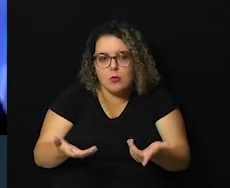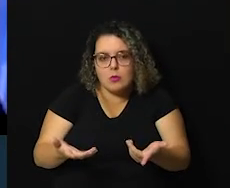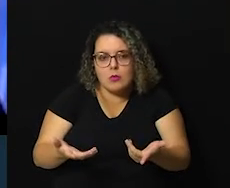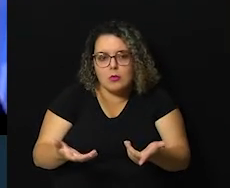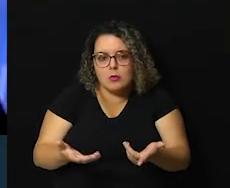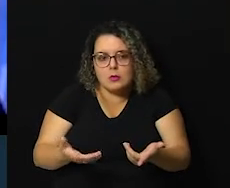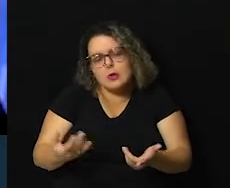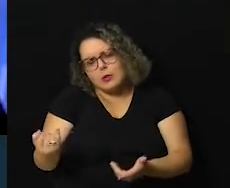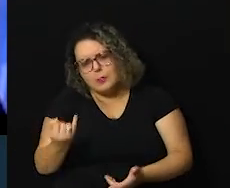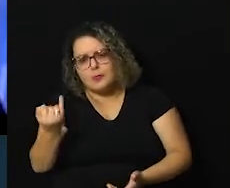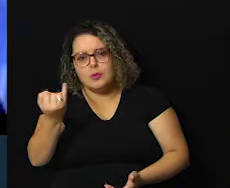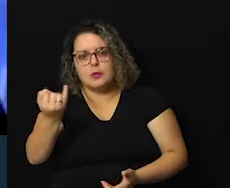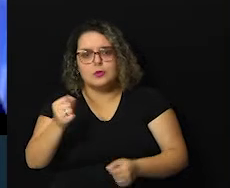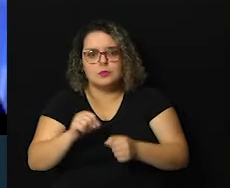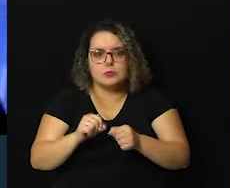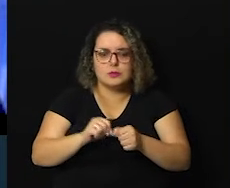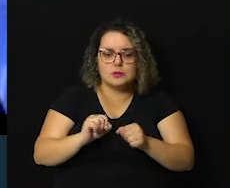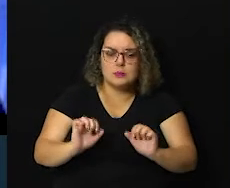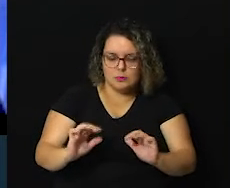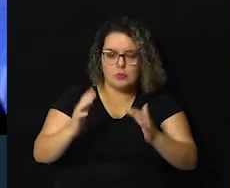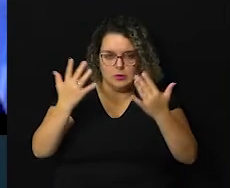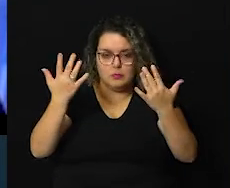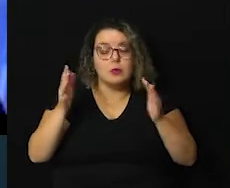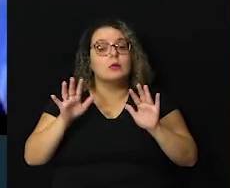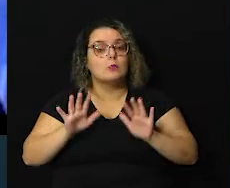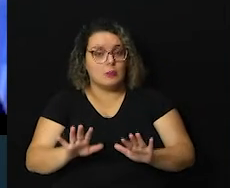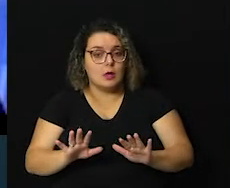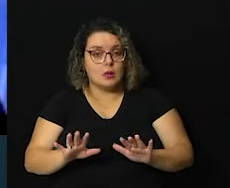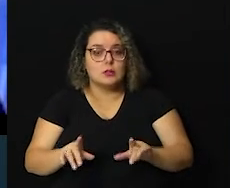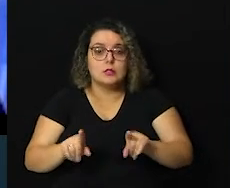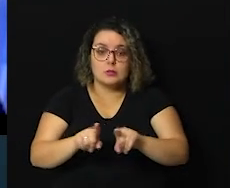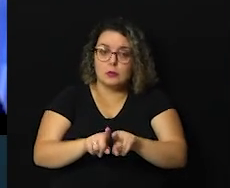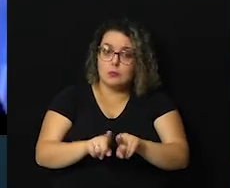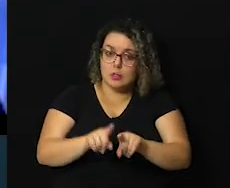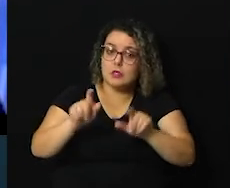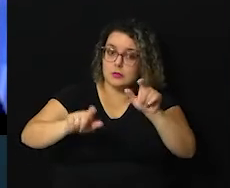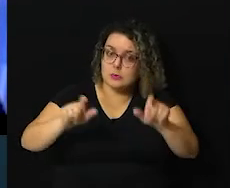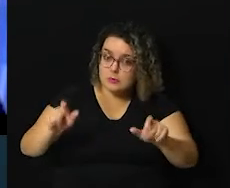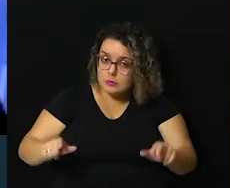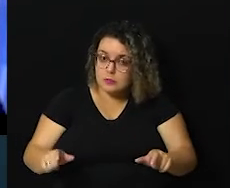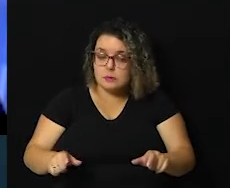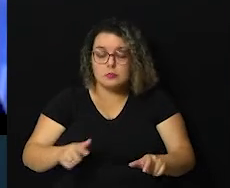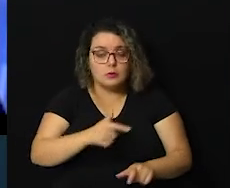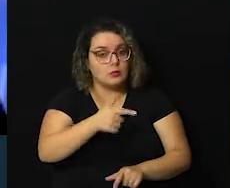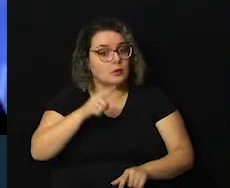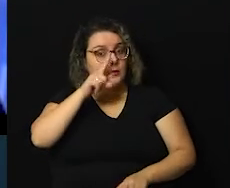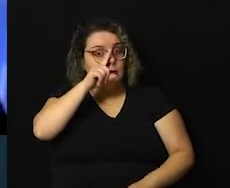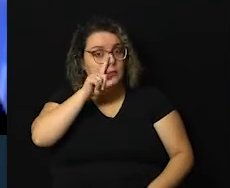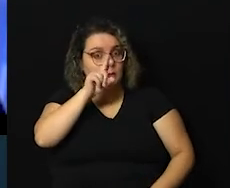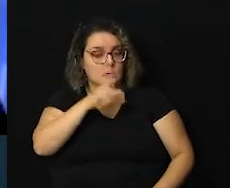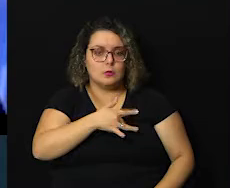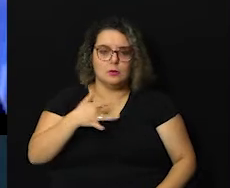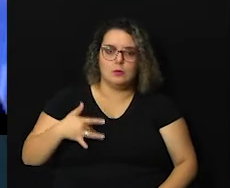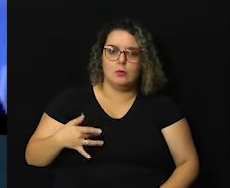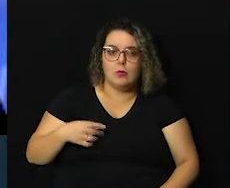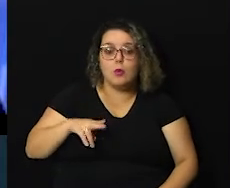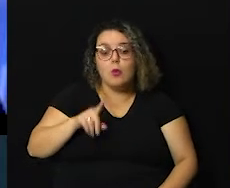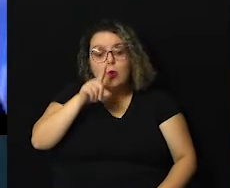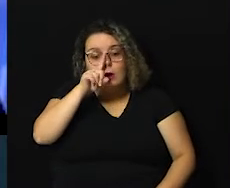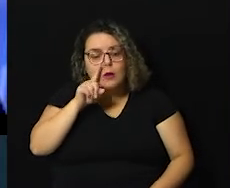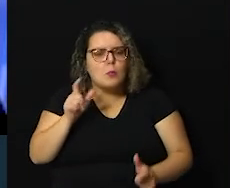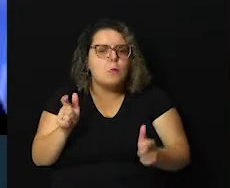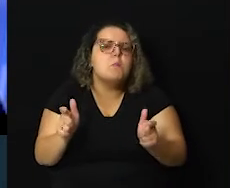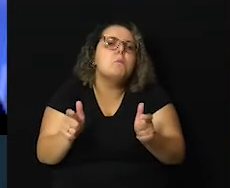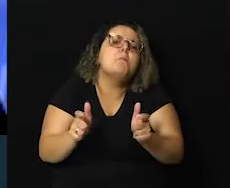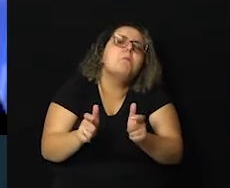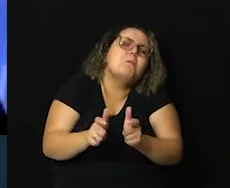que vale realmente a pena a gente fazer o evento mais que ao mesmo tempo as pessoas não correr nenhum risco ou que o risco seja